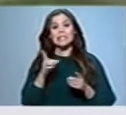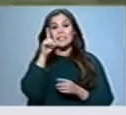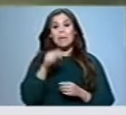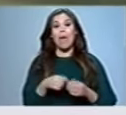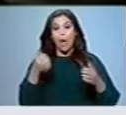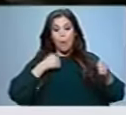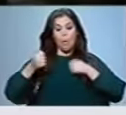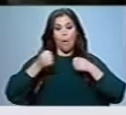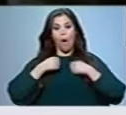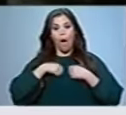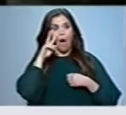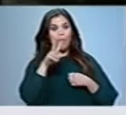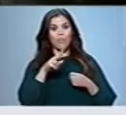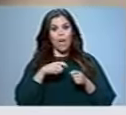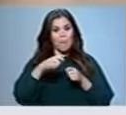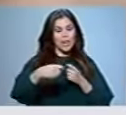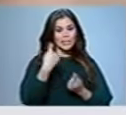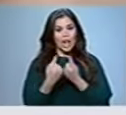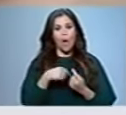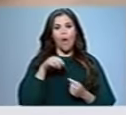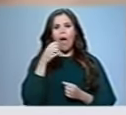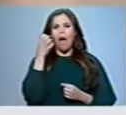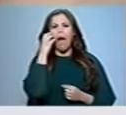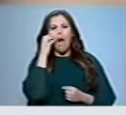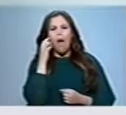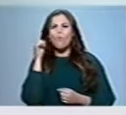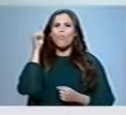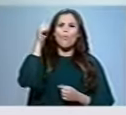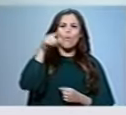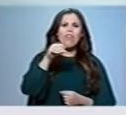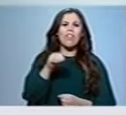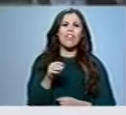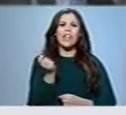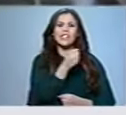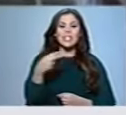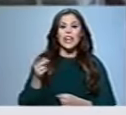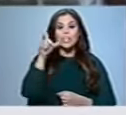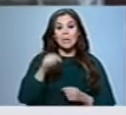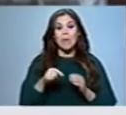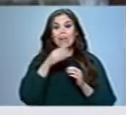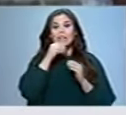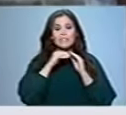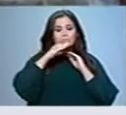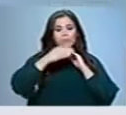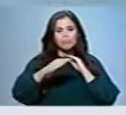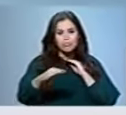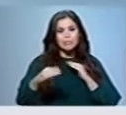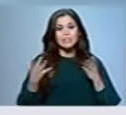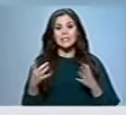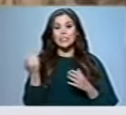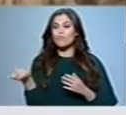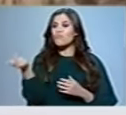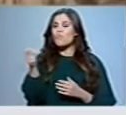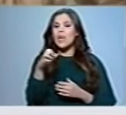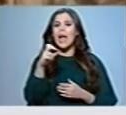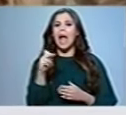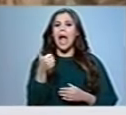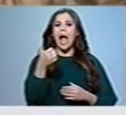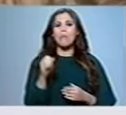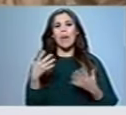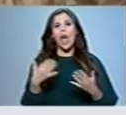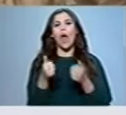Floresta do Gabão enquanto pedalava. Atravessei Angola num mês despendendo apenas 10 euros. Atravessei o deserto Namib e cheguei ao Cabo.